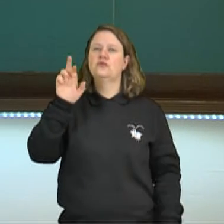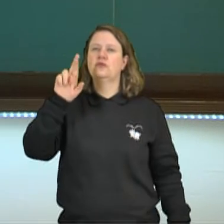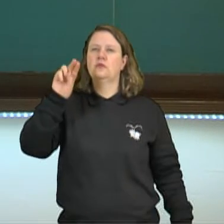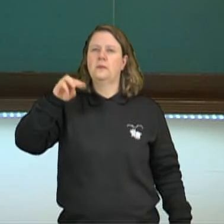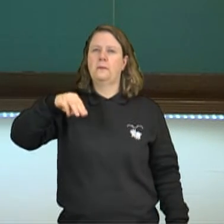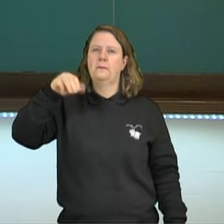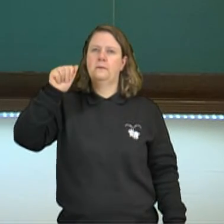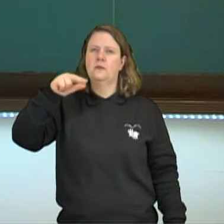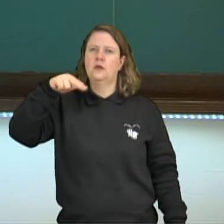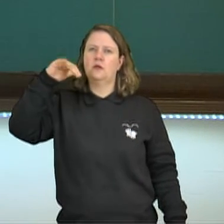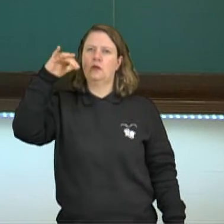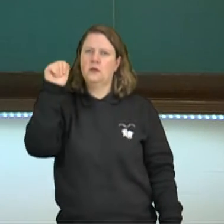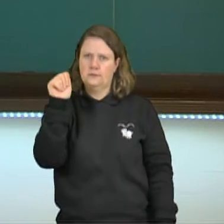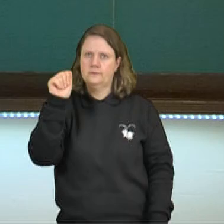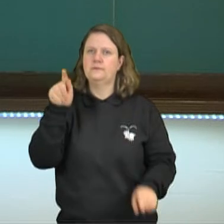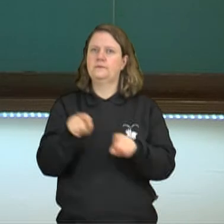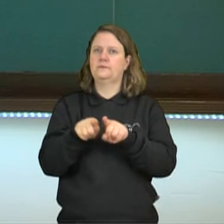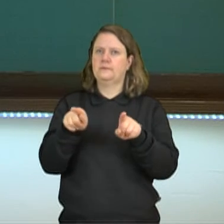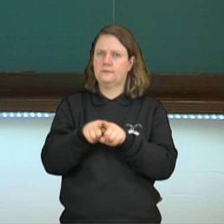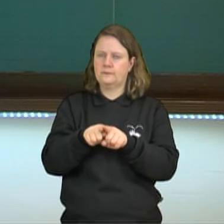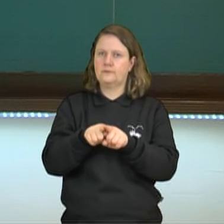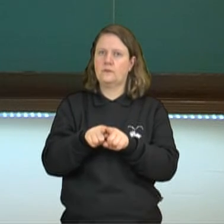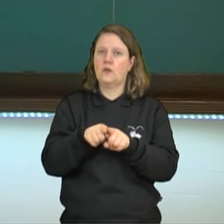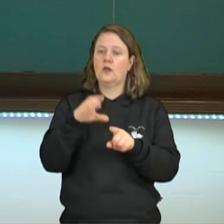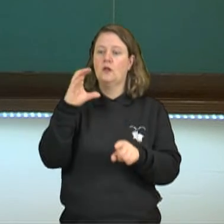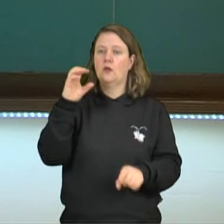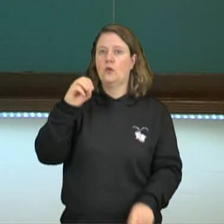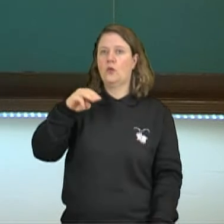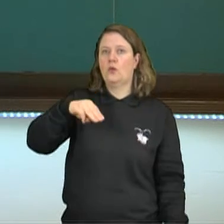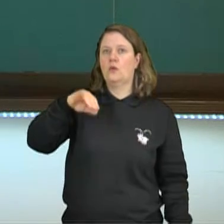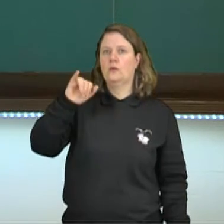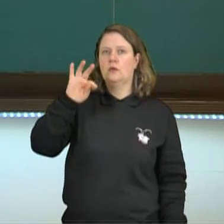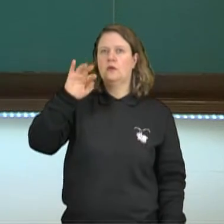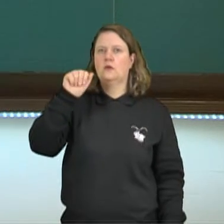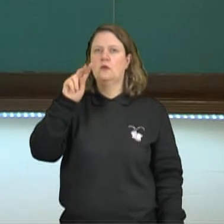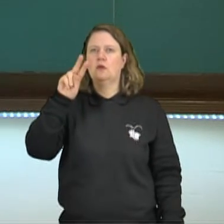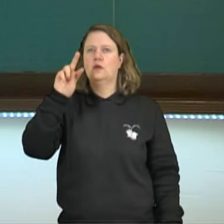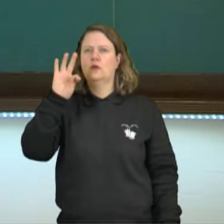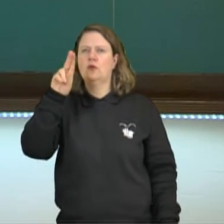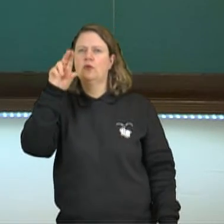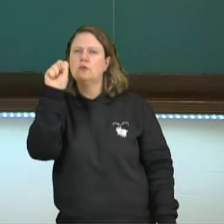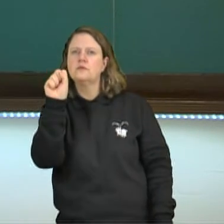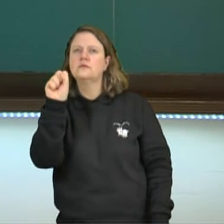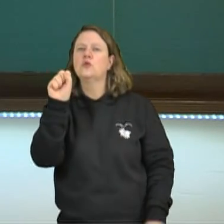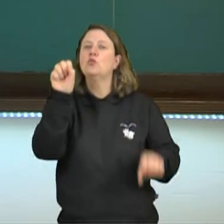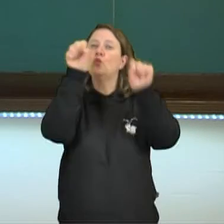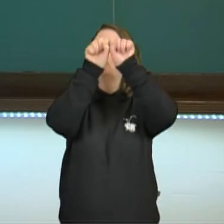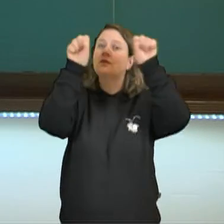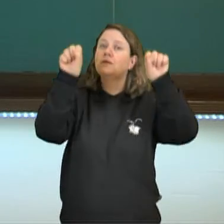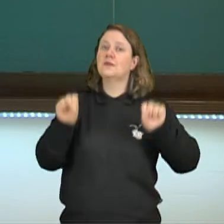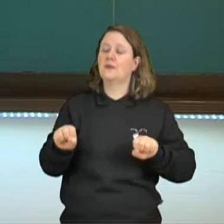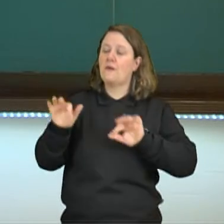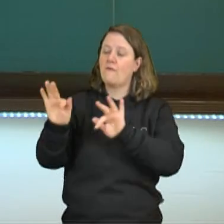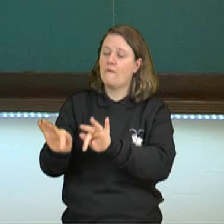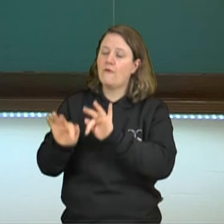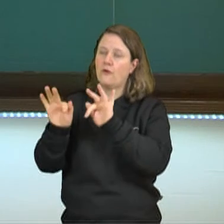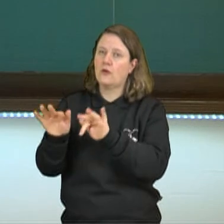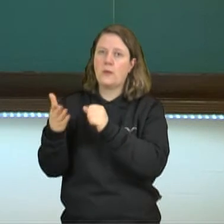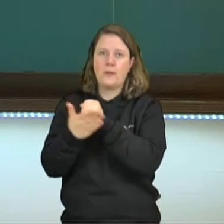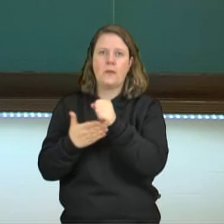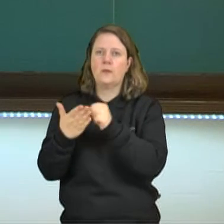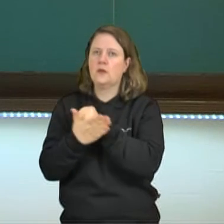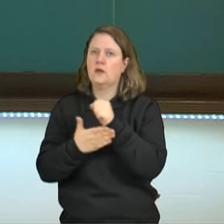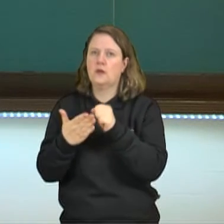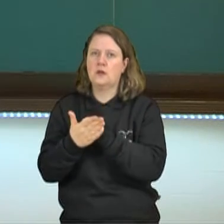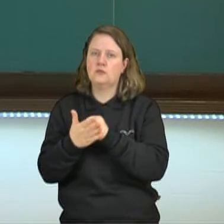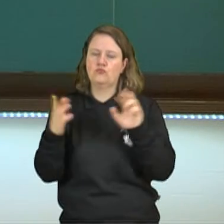exemplo, da cultura romana e o comitatus da cultura germânica. O sistema feudal, ele era baseado nesses laços